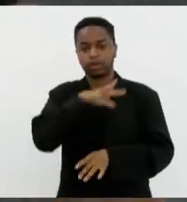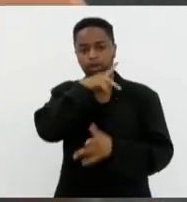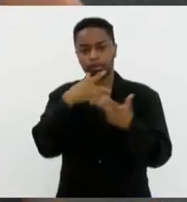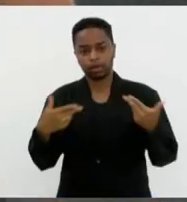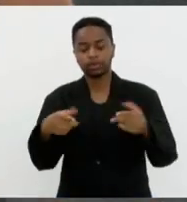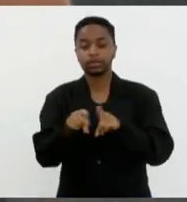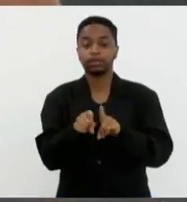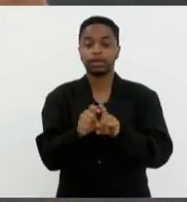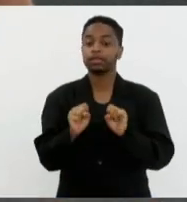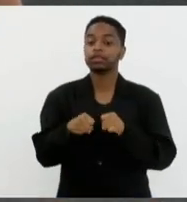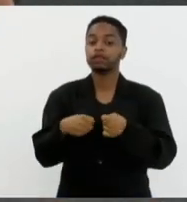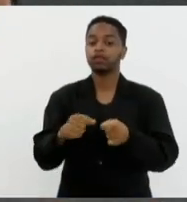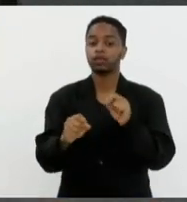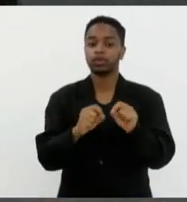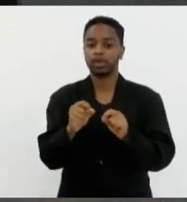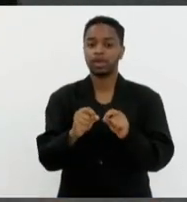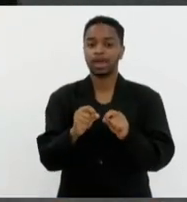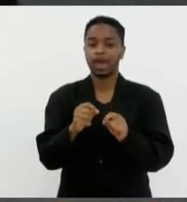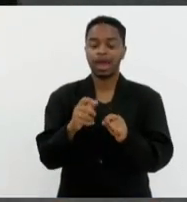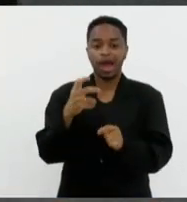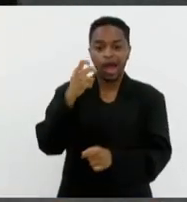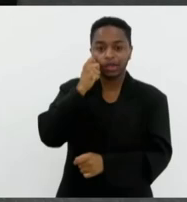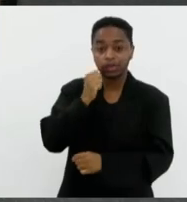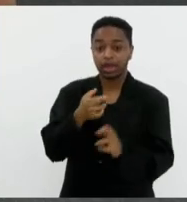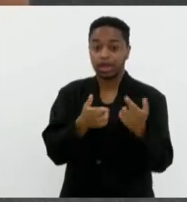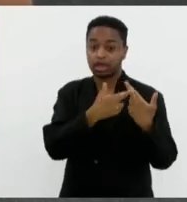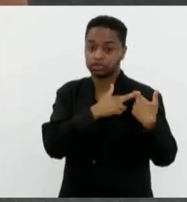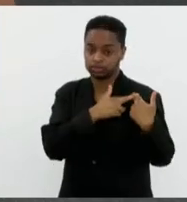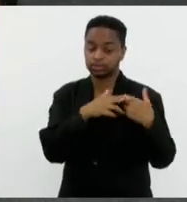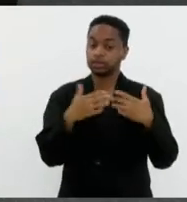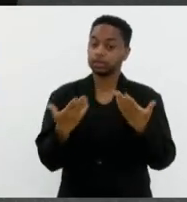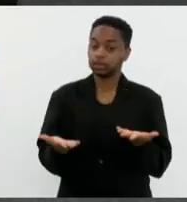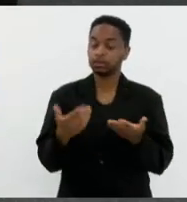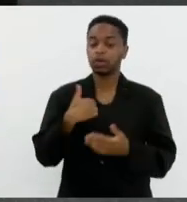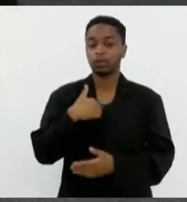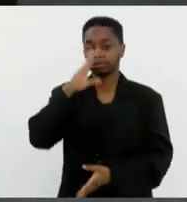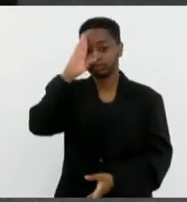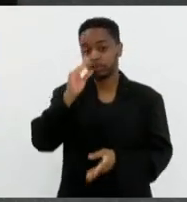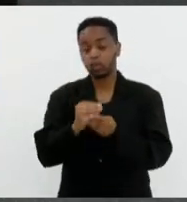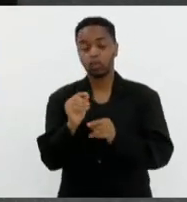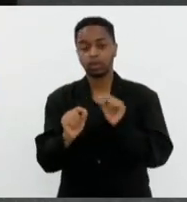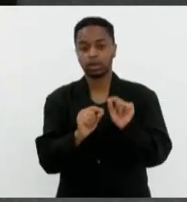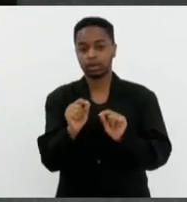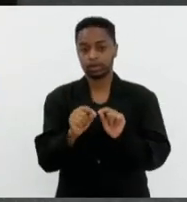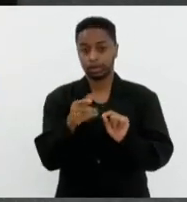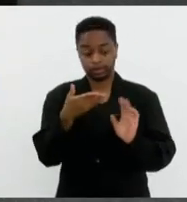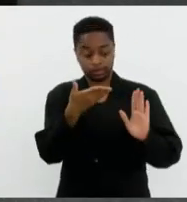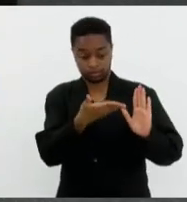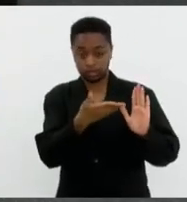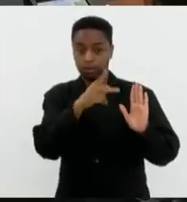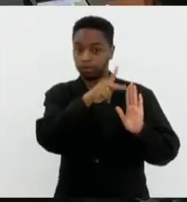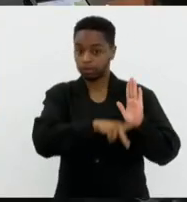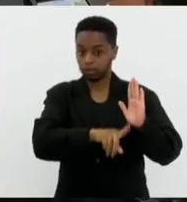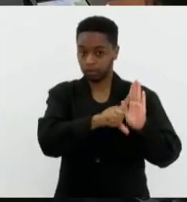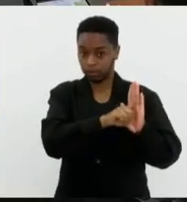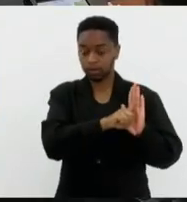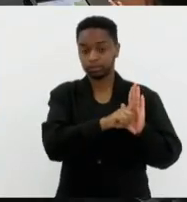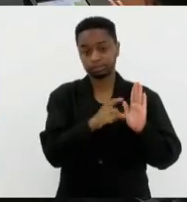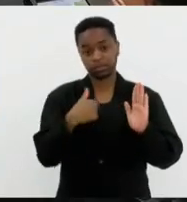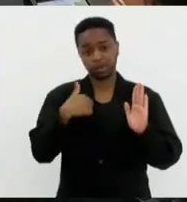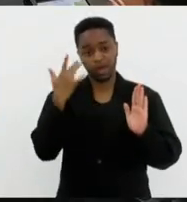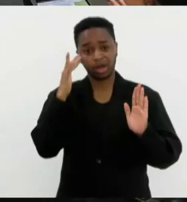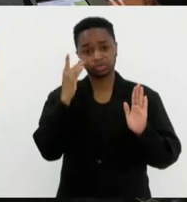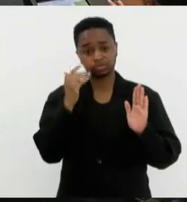defende a posse responsável. Então, eu entendo que esse projeto vai